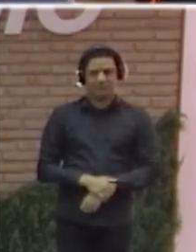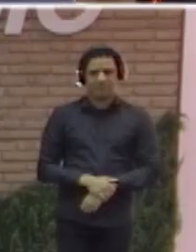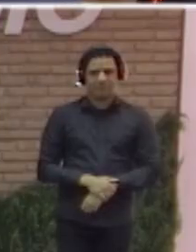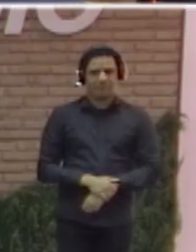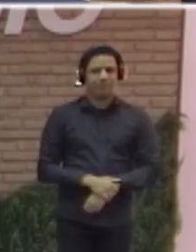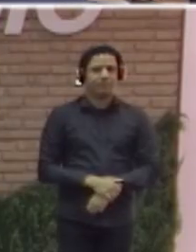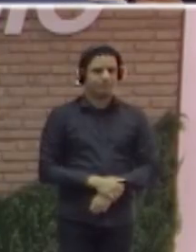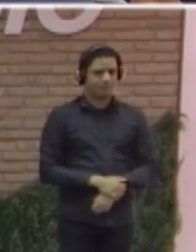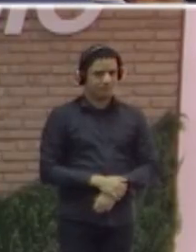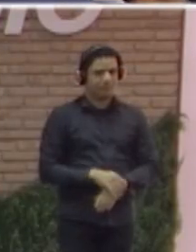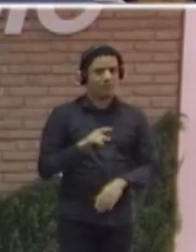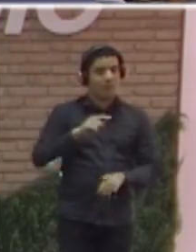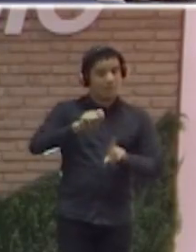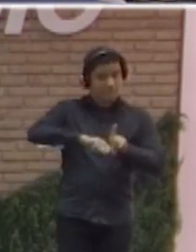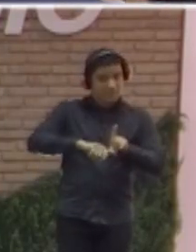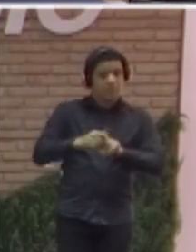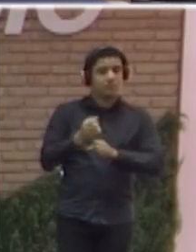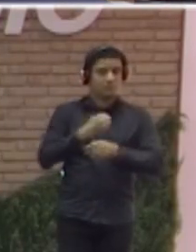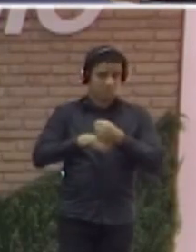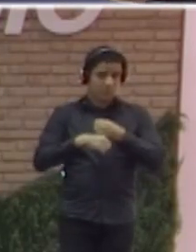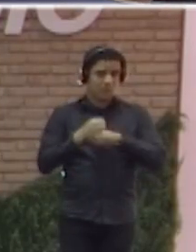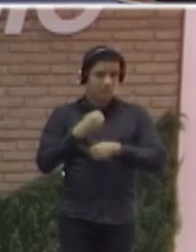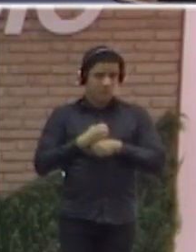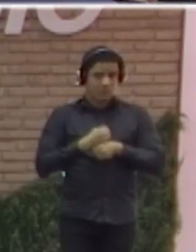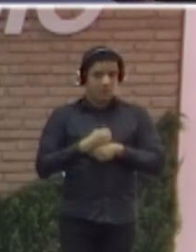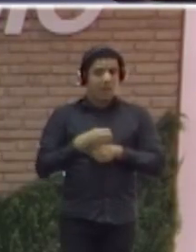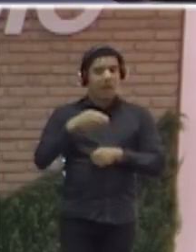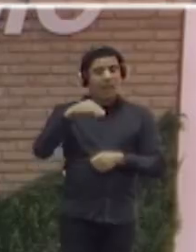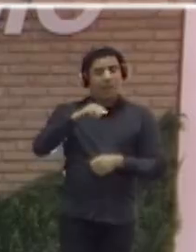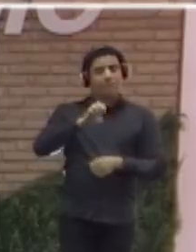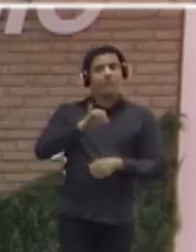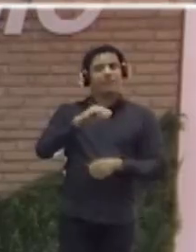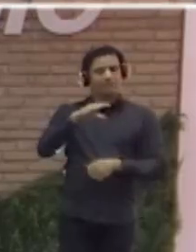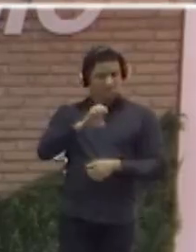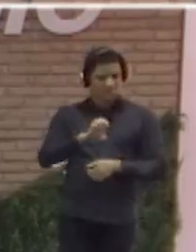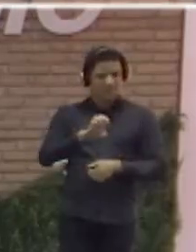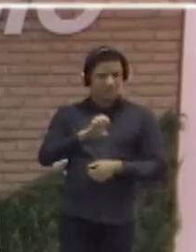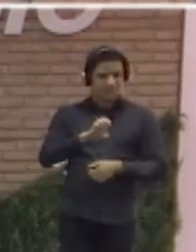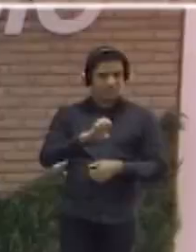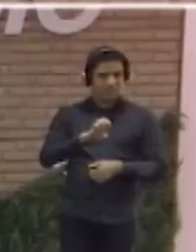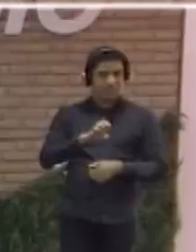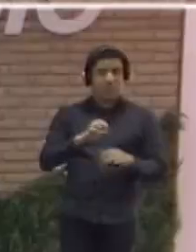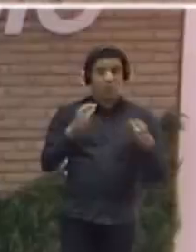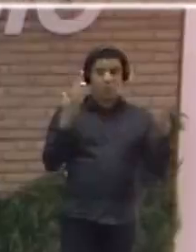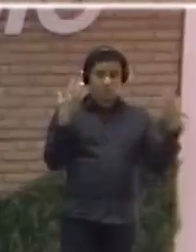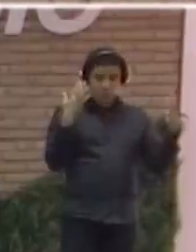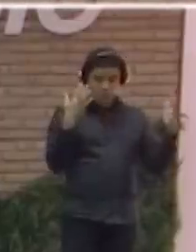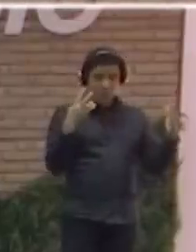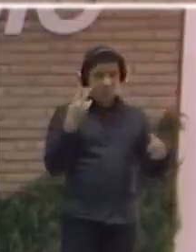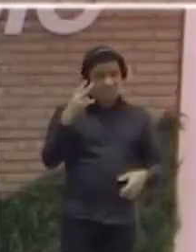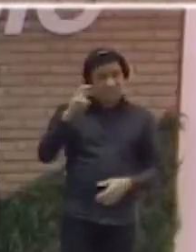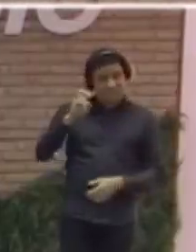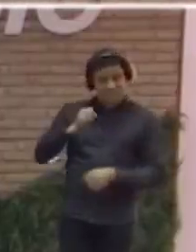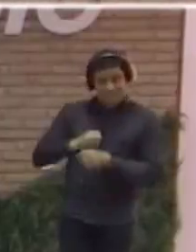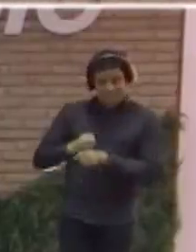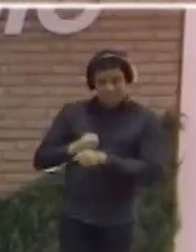Mês passado, a Mace comemorou 25 anos da execução da London Eye. A London Eye ela era